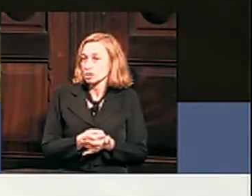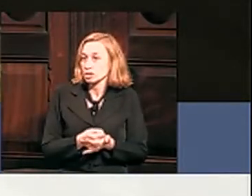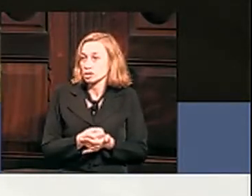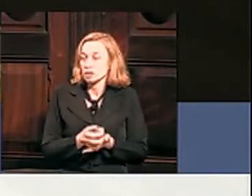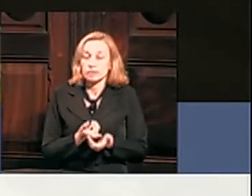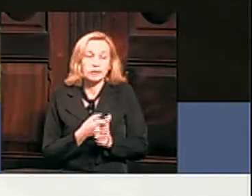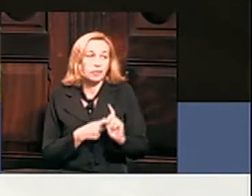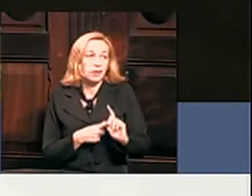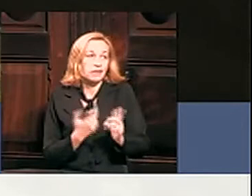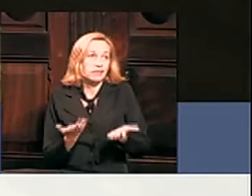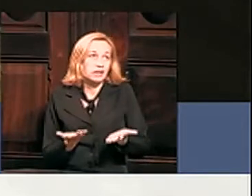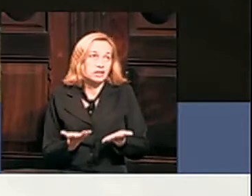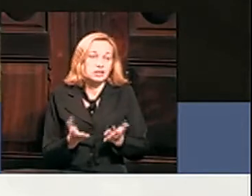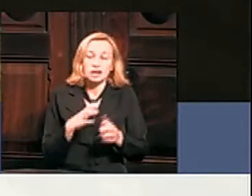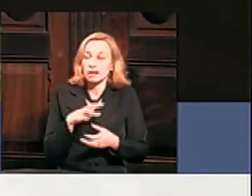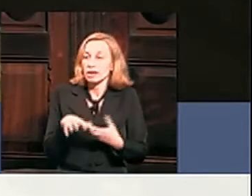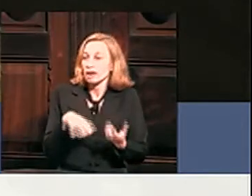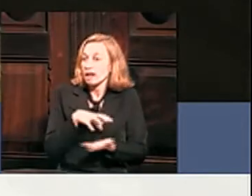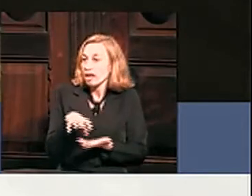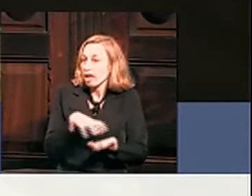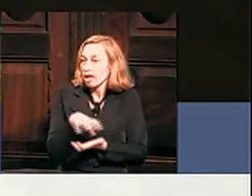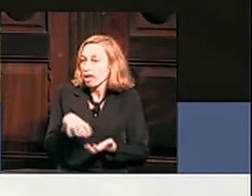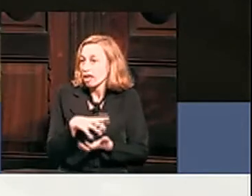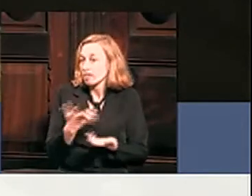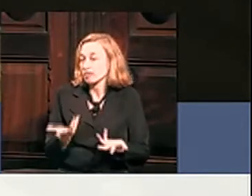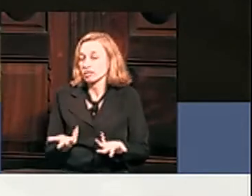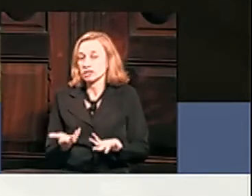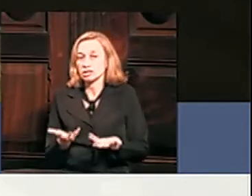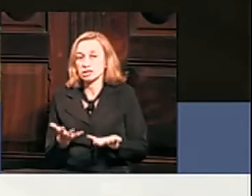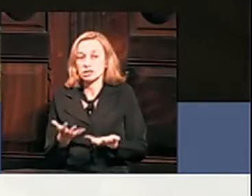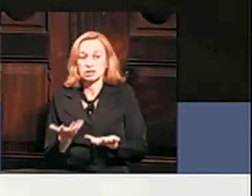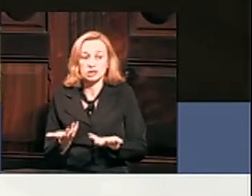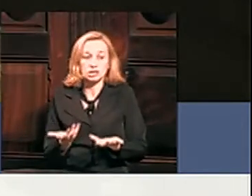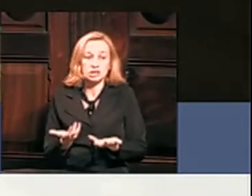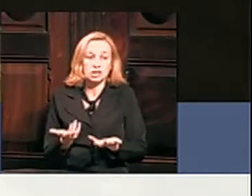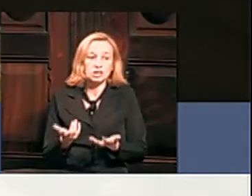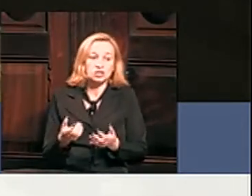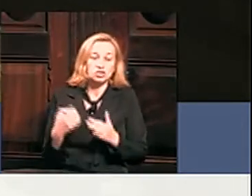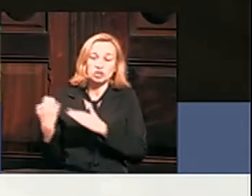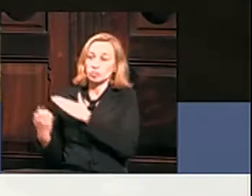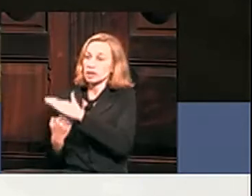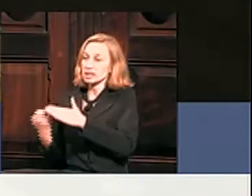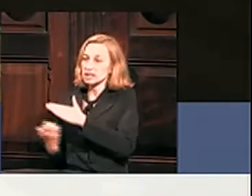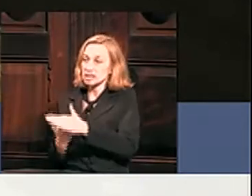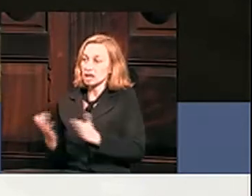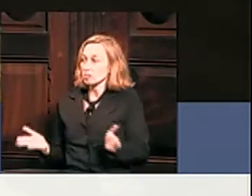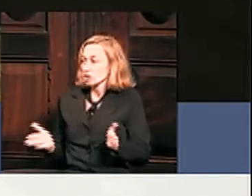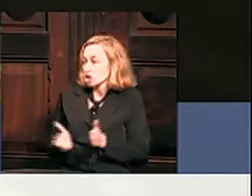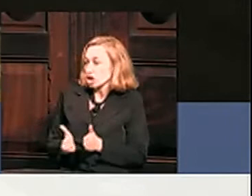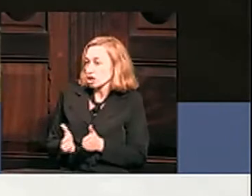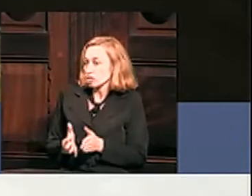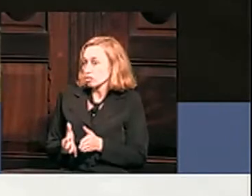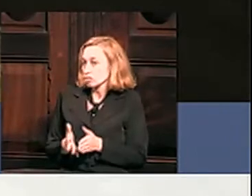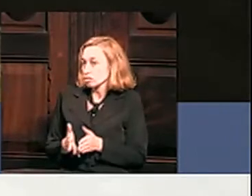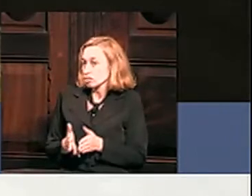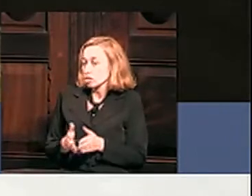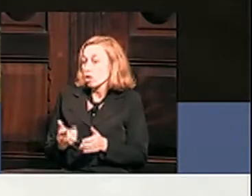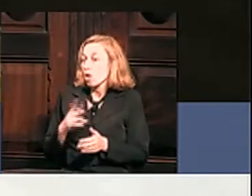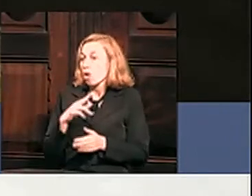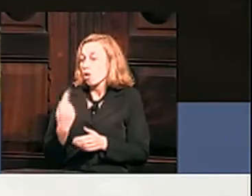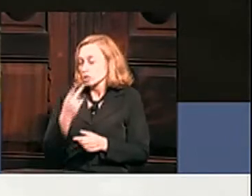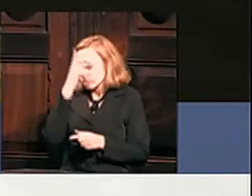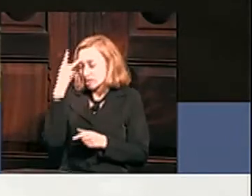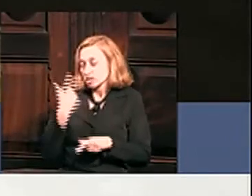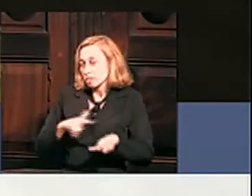Independente dessa greve ser uma greve de empresários ou ser uma greve de